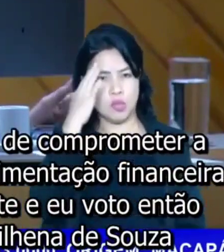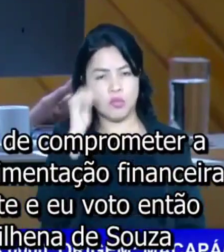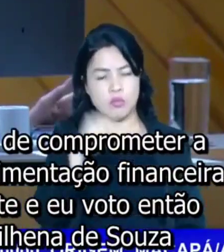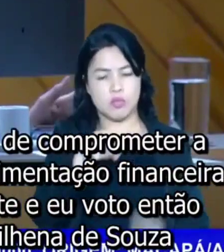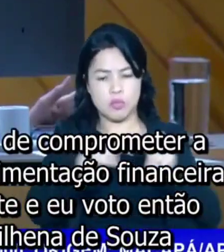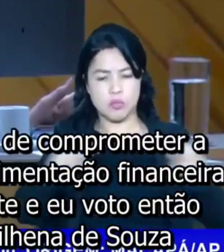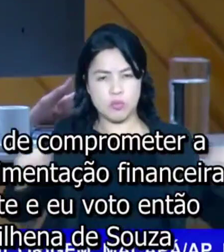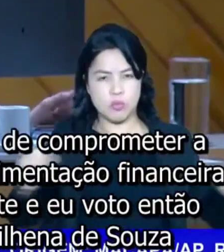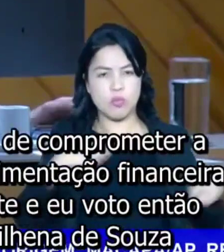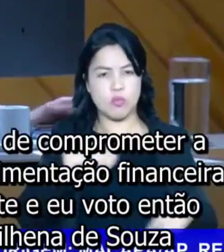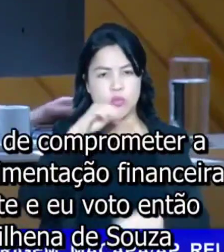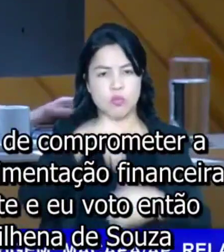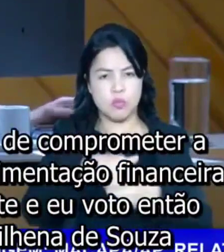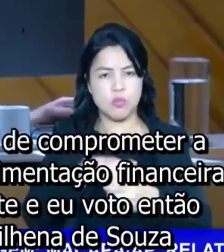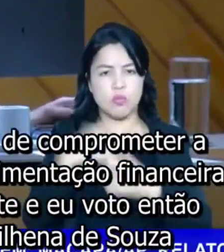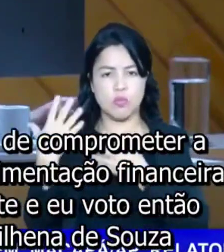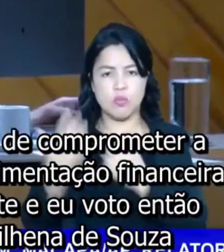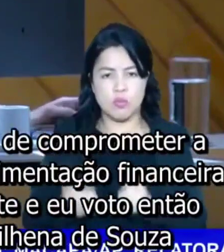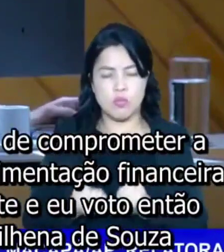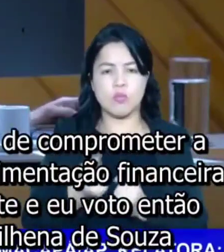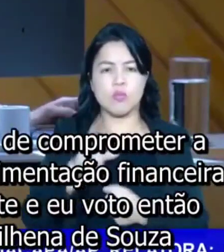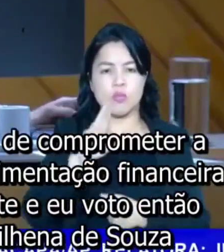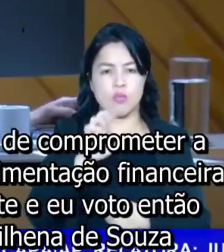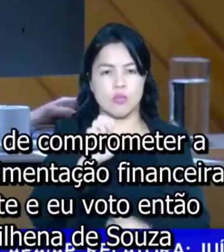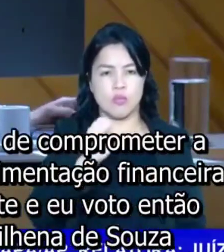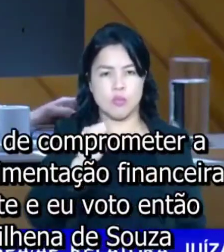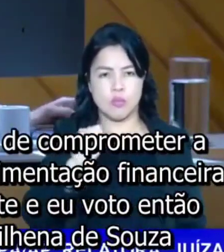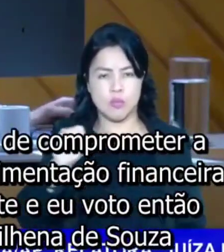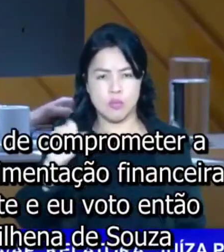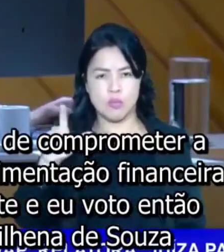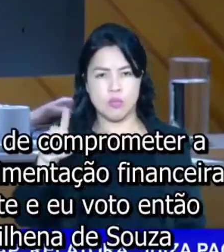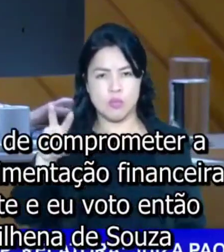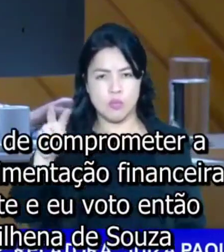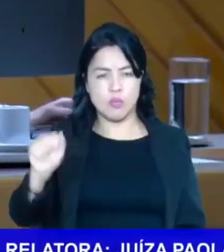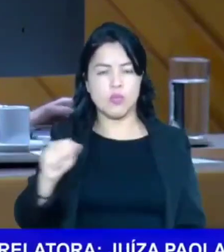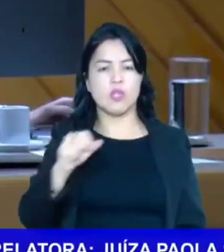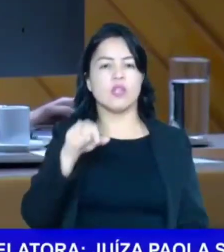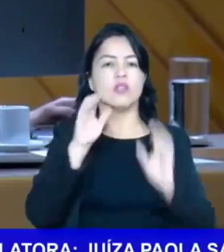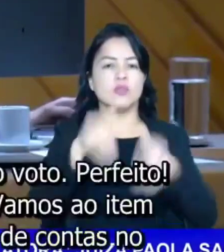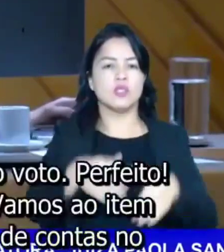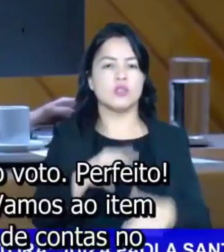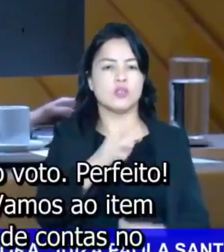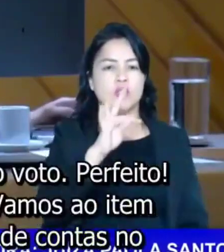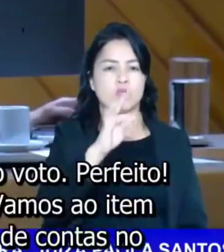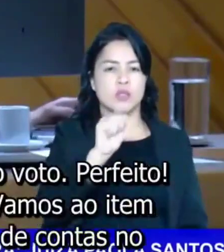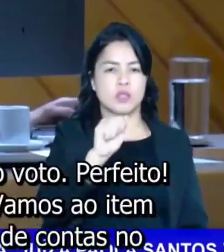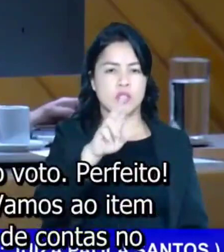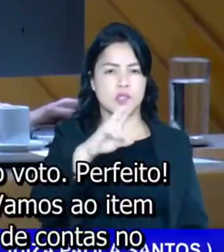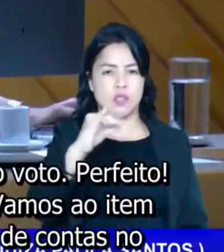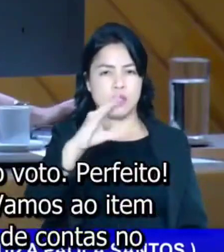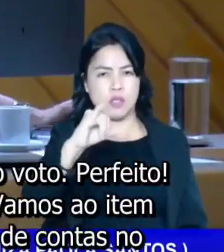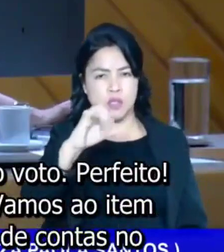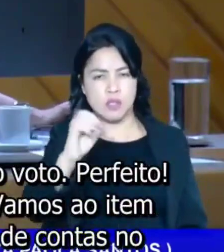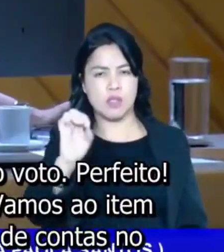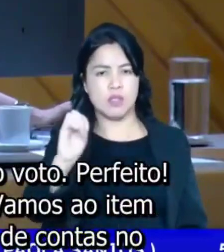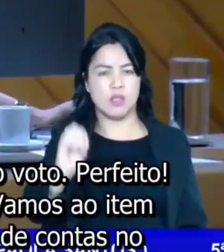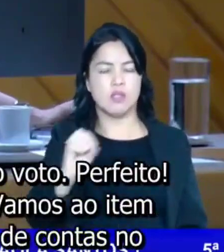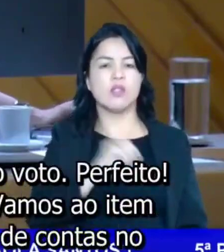Corte, e eu voto, então, pela aprovação com ressalva das contas de Tarciso Vilhena de Souza, conforme a resolução do